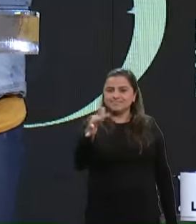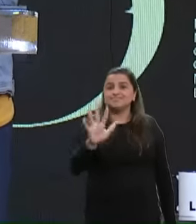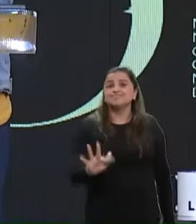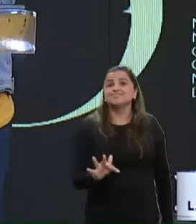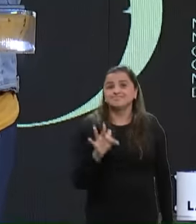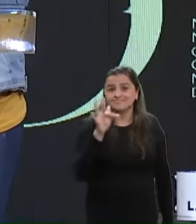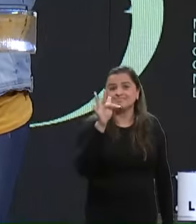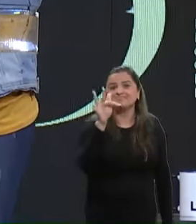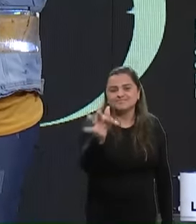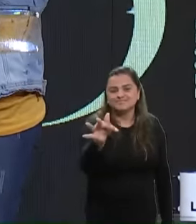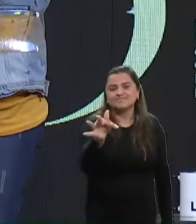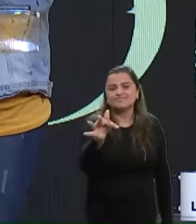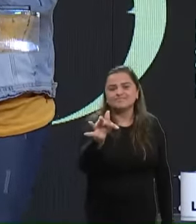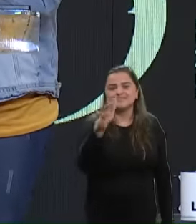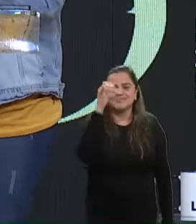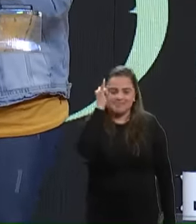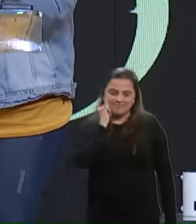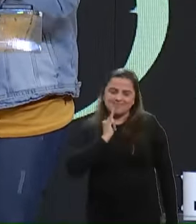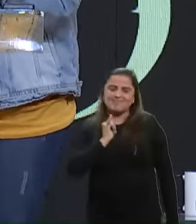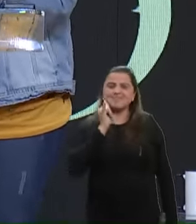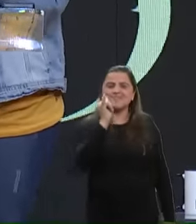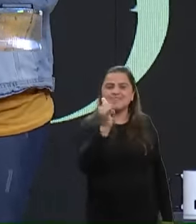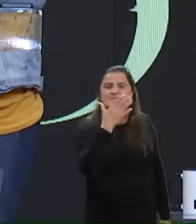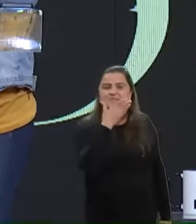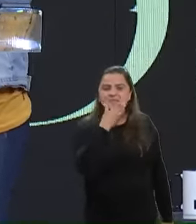um dia, um profeta